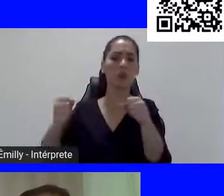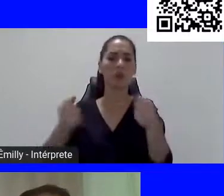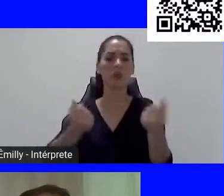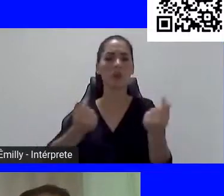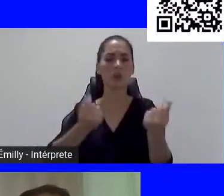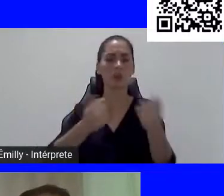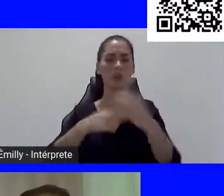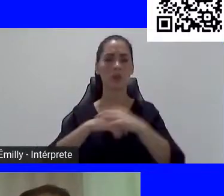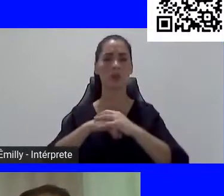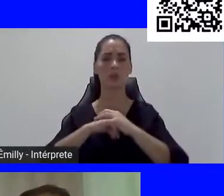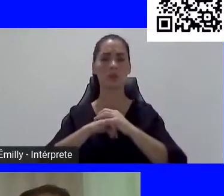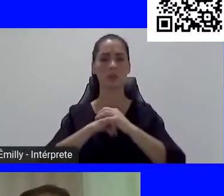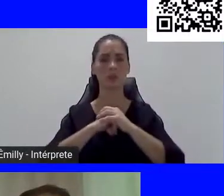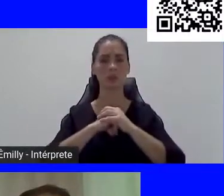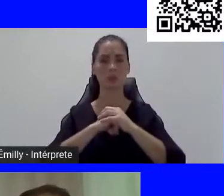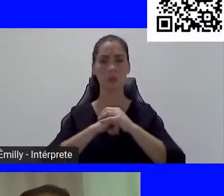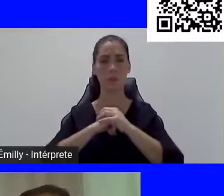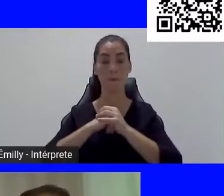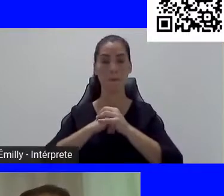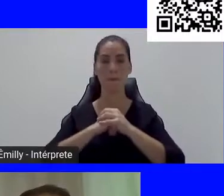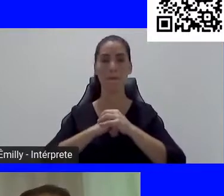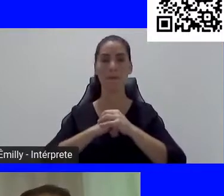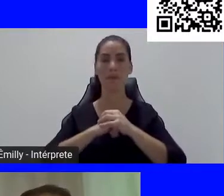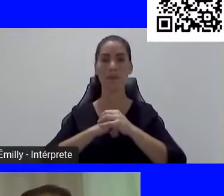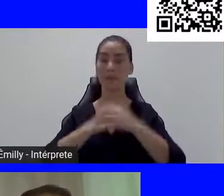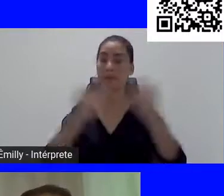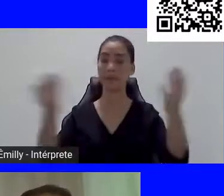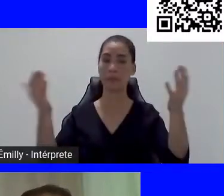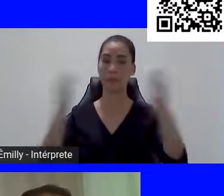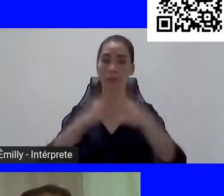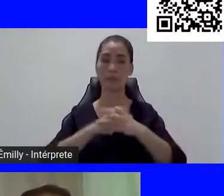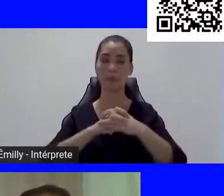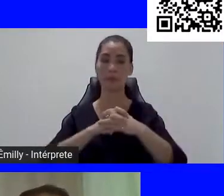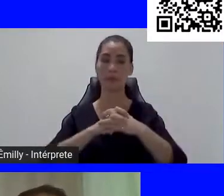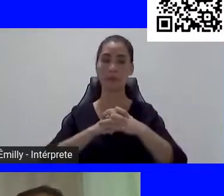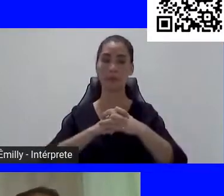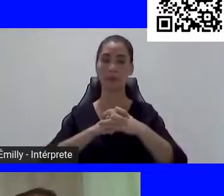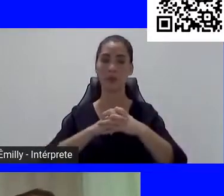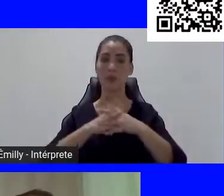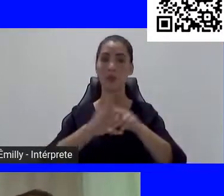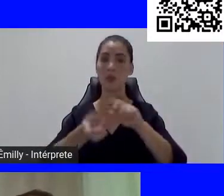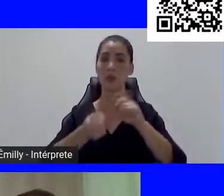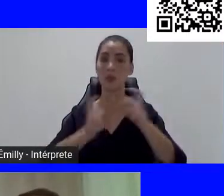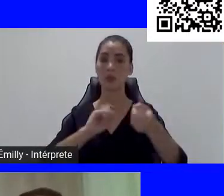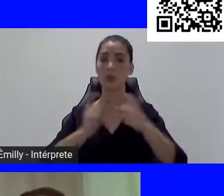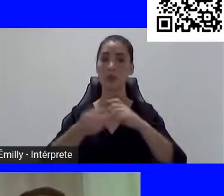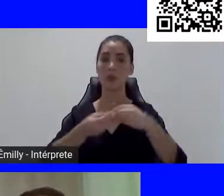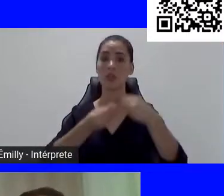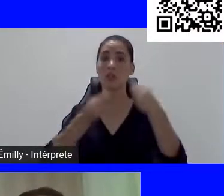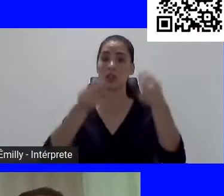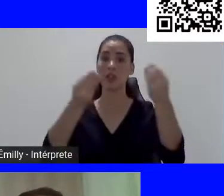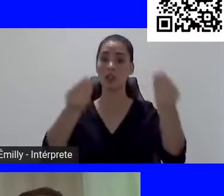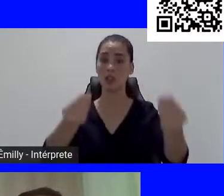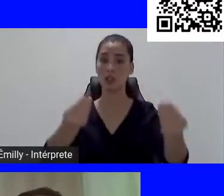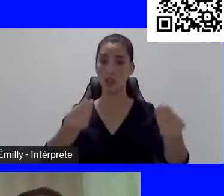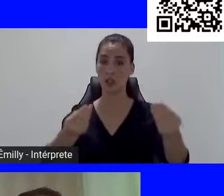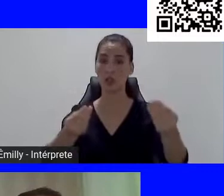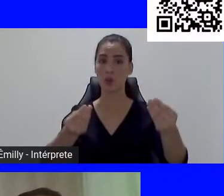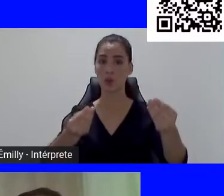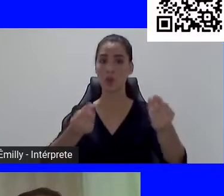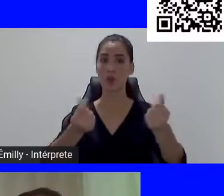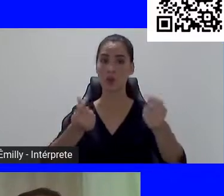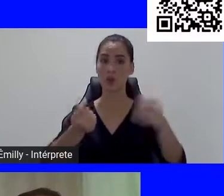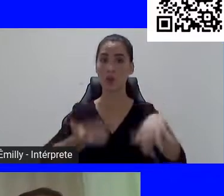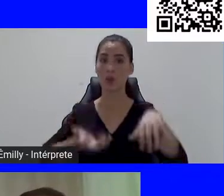na realidade, o Executivo entregou o orçamento de bandeja para o Congresso Nacional pelo vácuo, pela omissão,